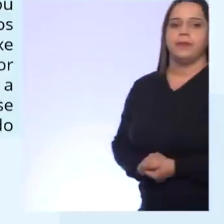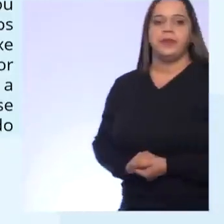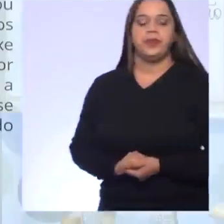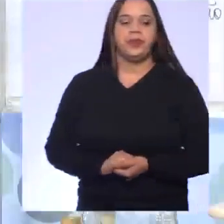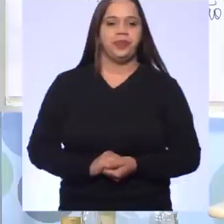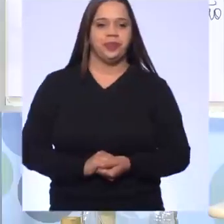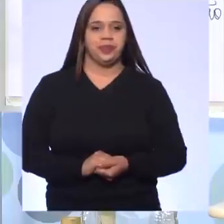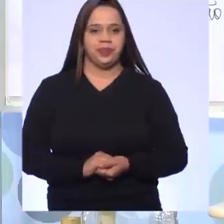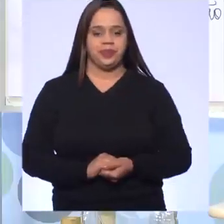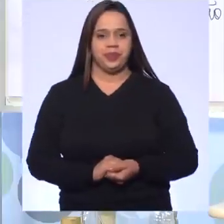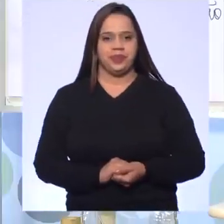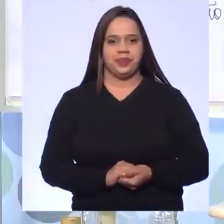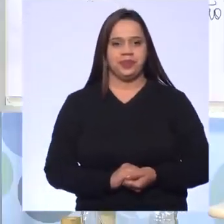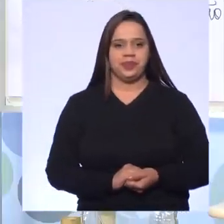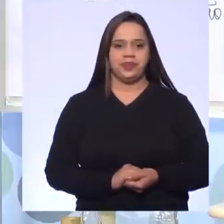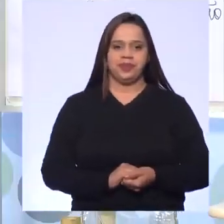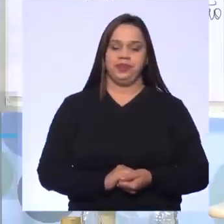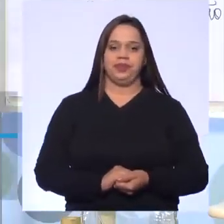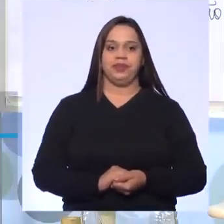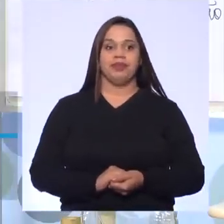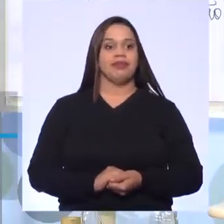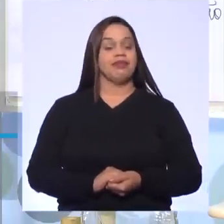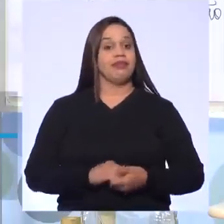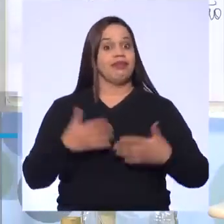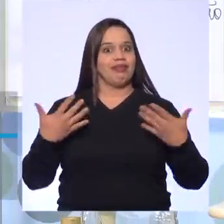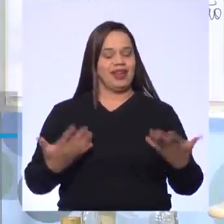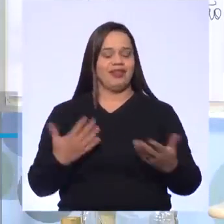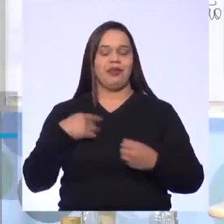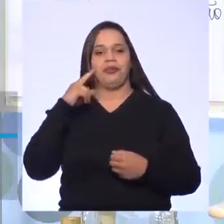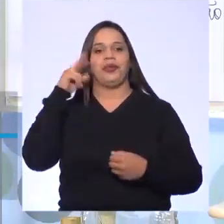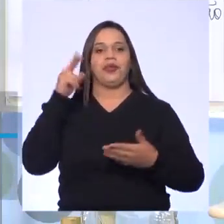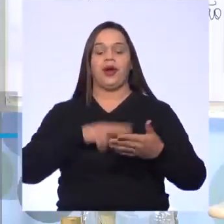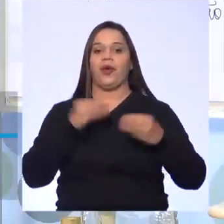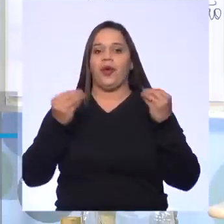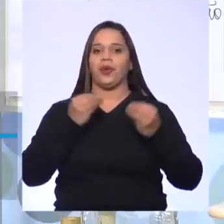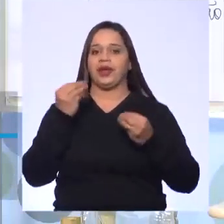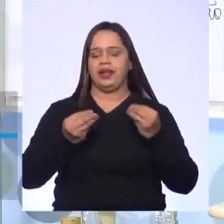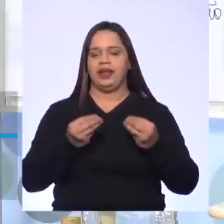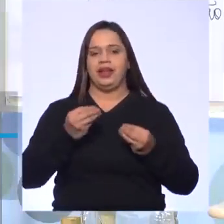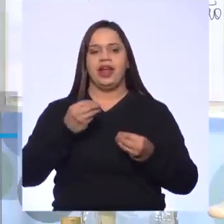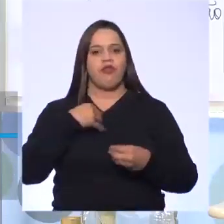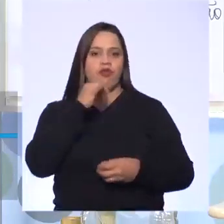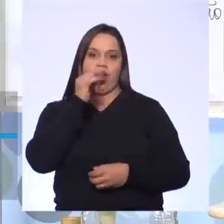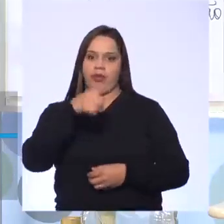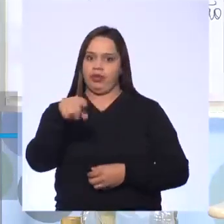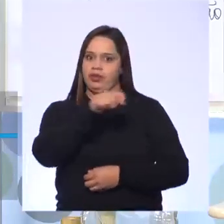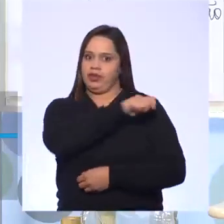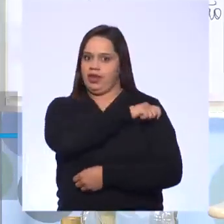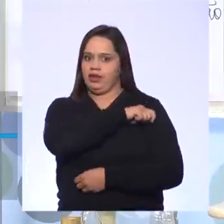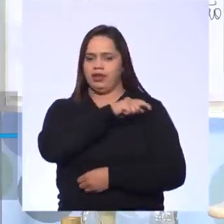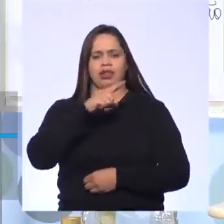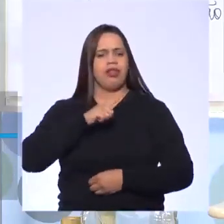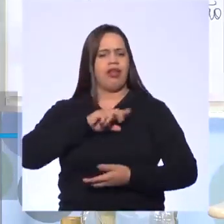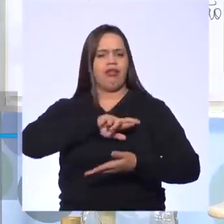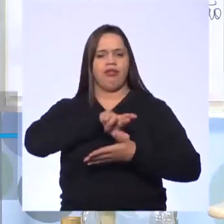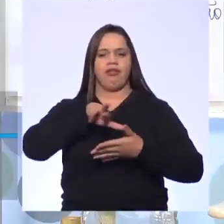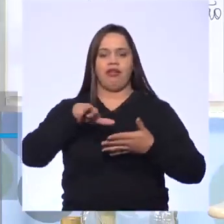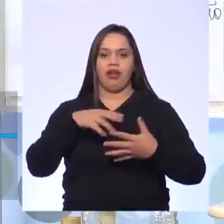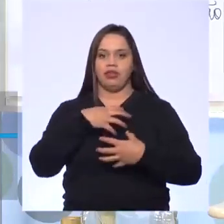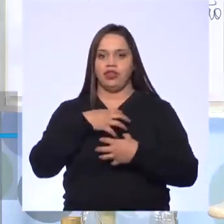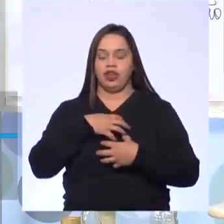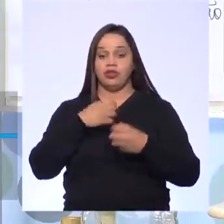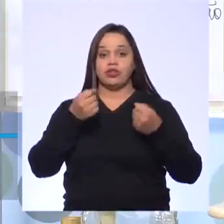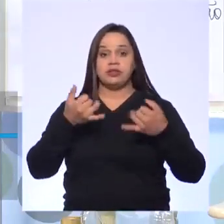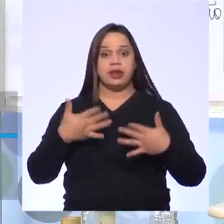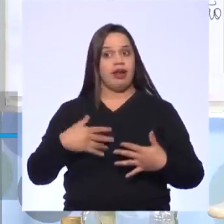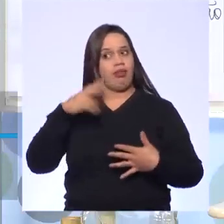Bom, vamos lá. Sabe que, vou dizer uma coisa para vocês, estudantes, existem várias formas de explicar uma